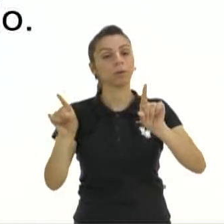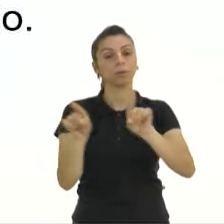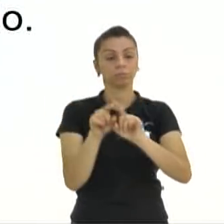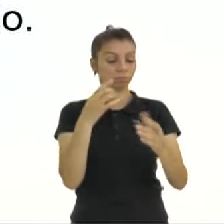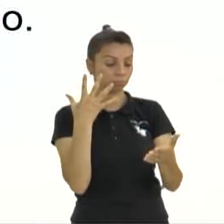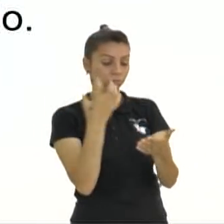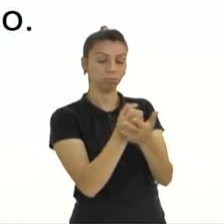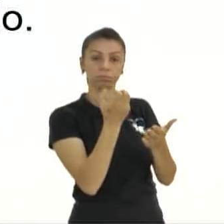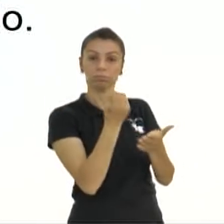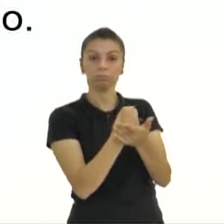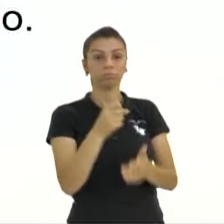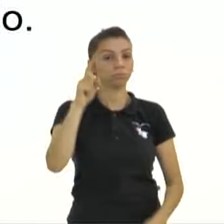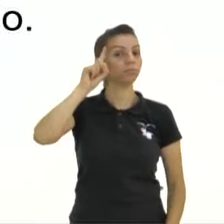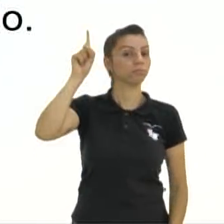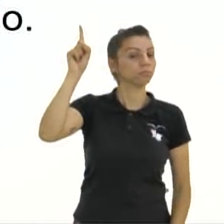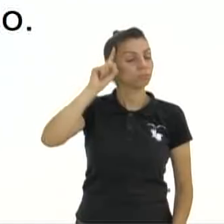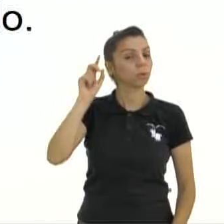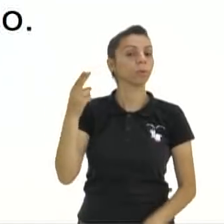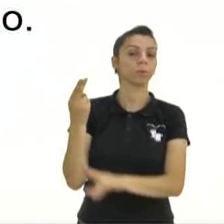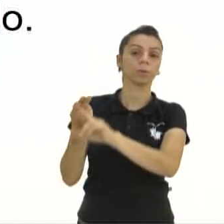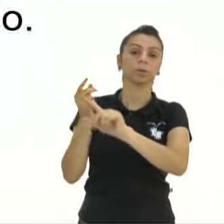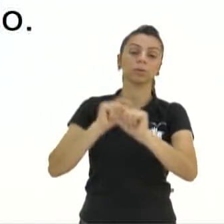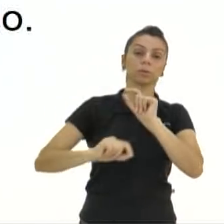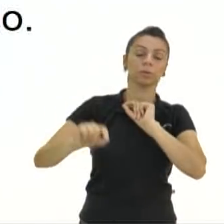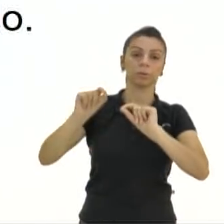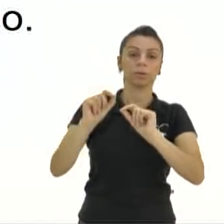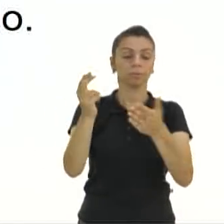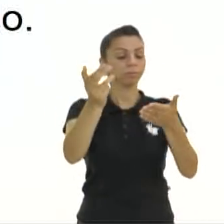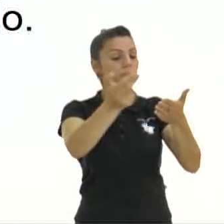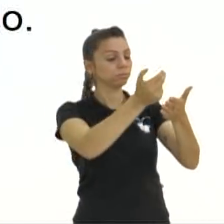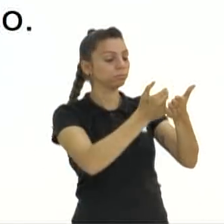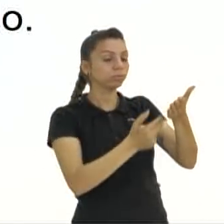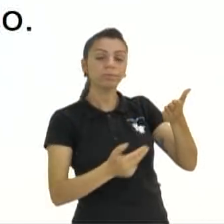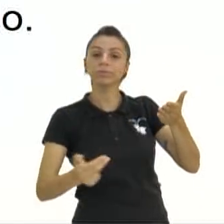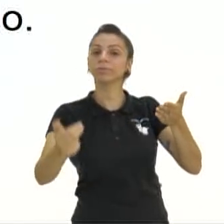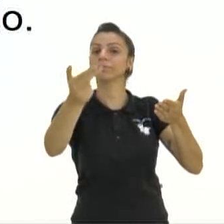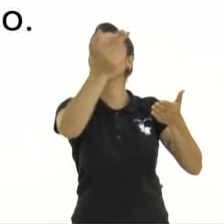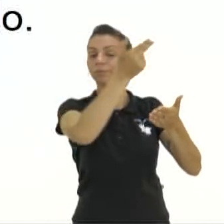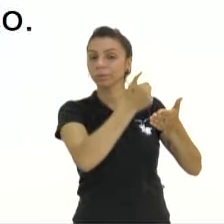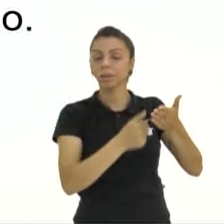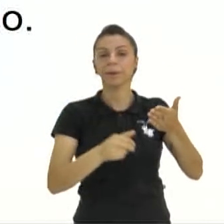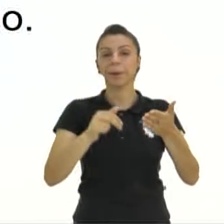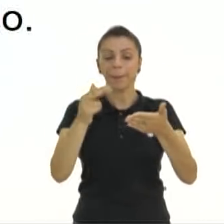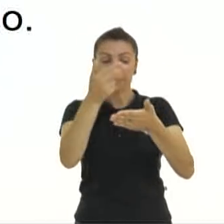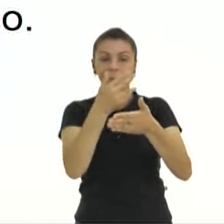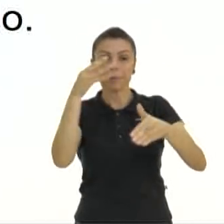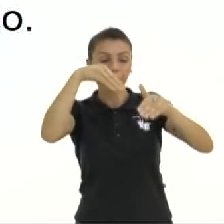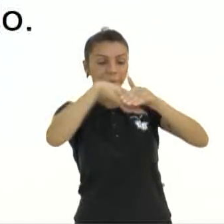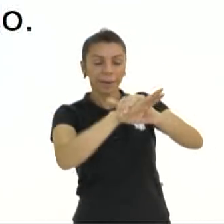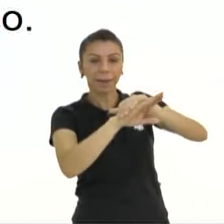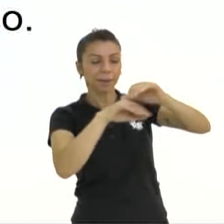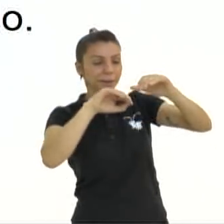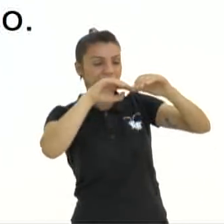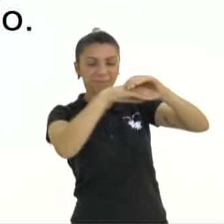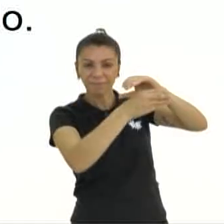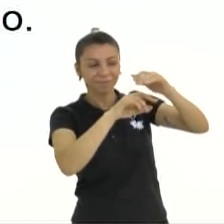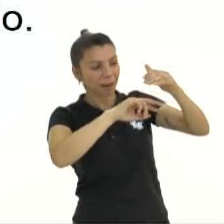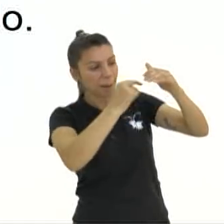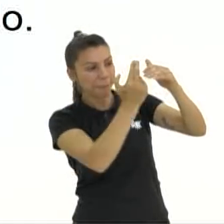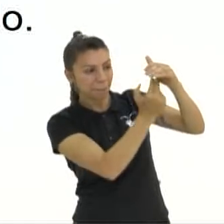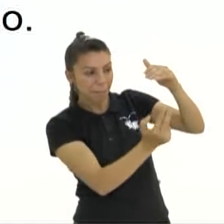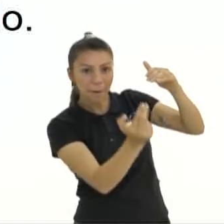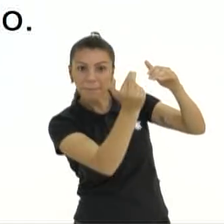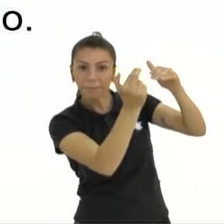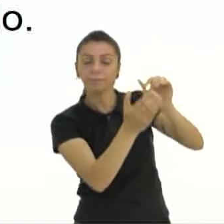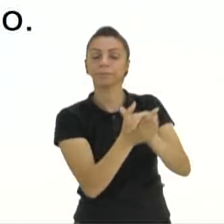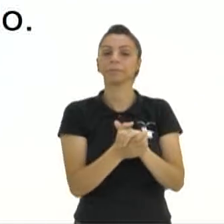o seu cotidiano, utilizando-se primeiramente de desenhos, as pinturas rupestres no interior das cavernas.